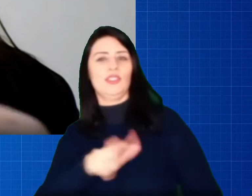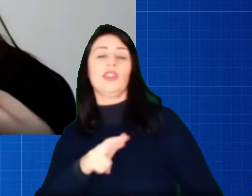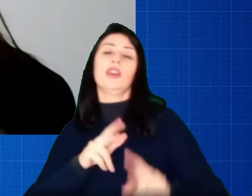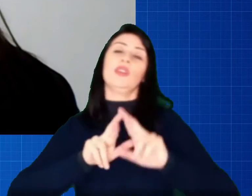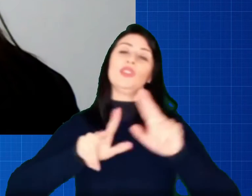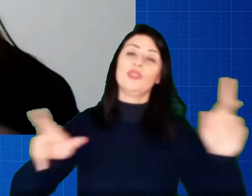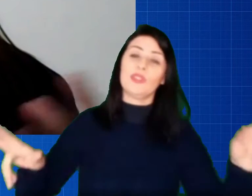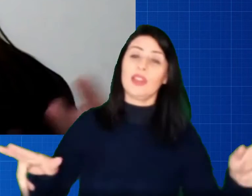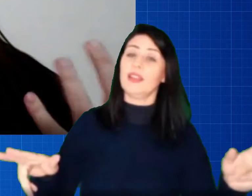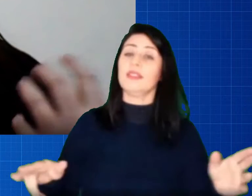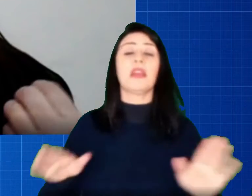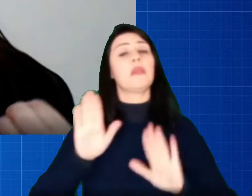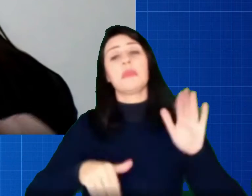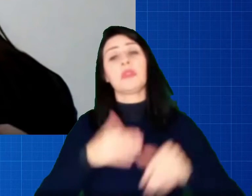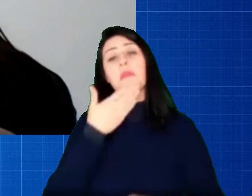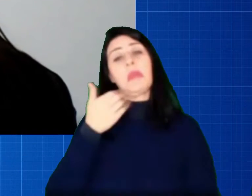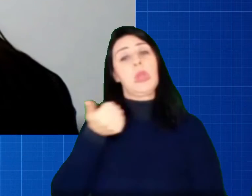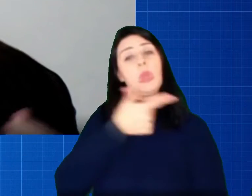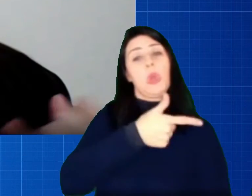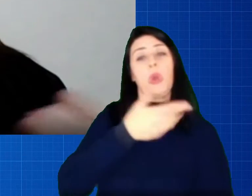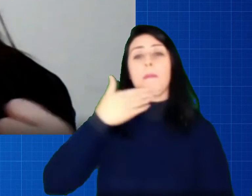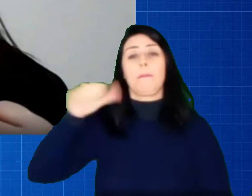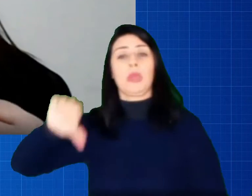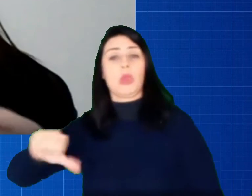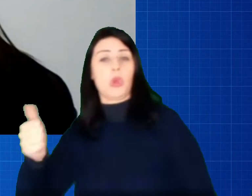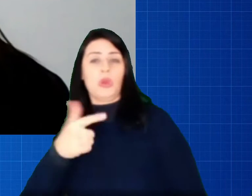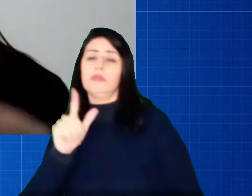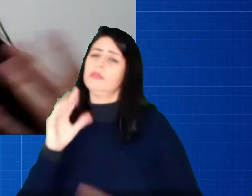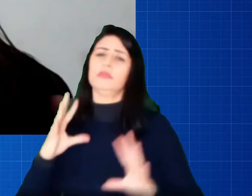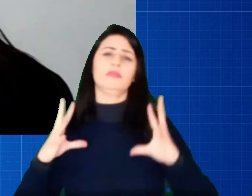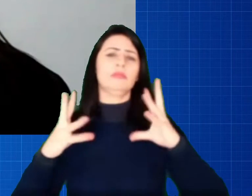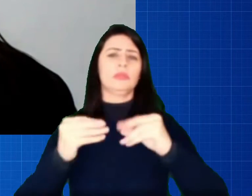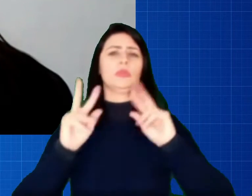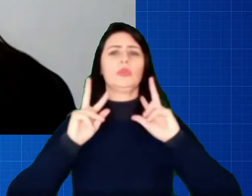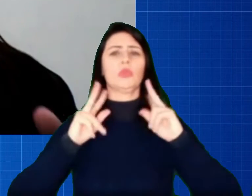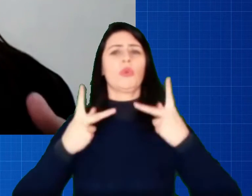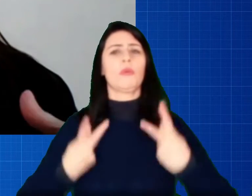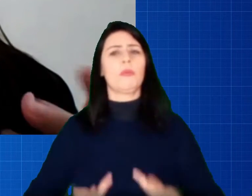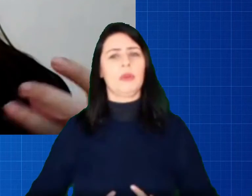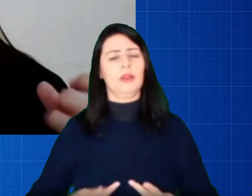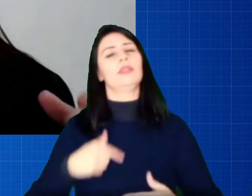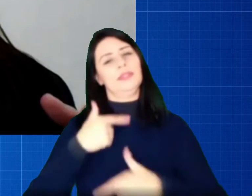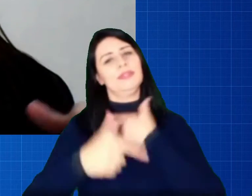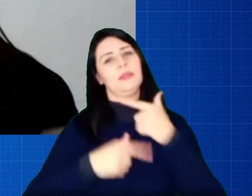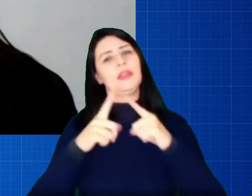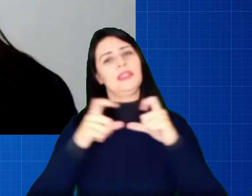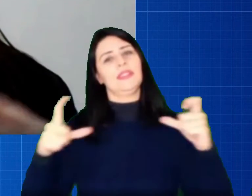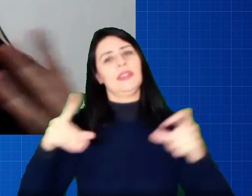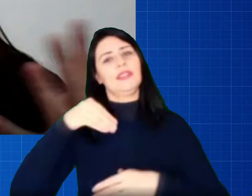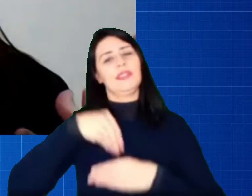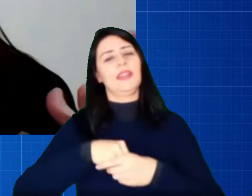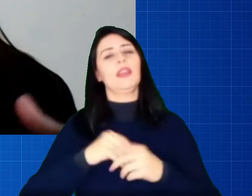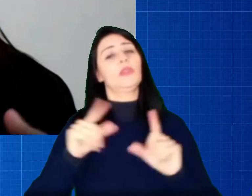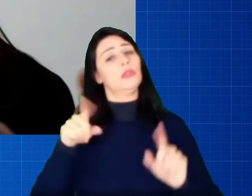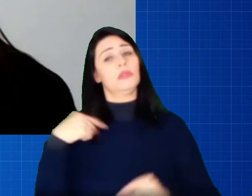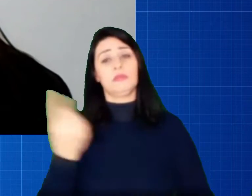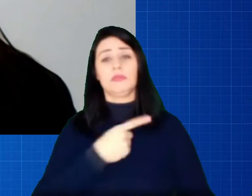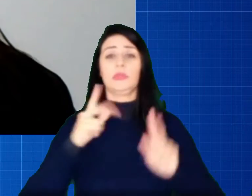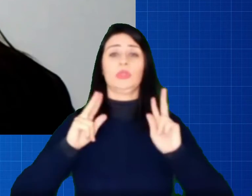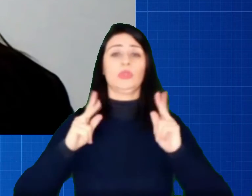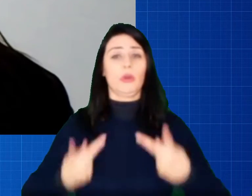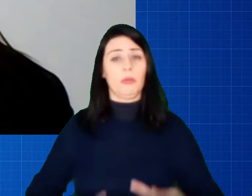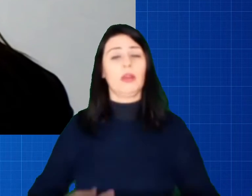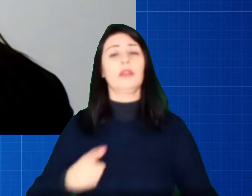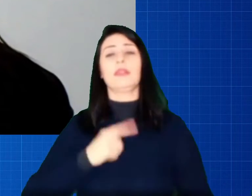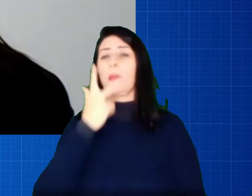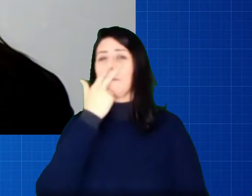opções sexuais diferentes, a roupa da gente é diferente, nossa religião é diferente, e não é por isso que nós somos melhores ou piores, somos seres humanos, né? A gente trabalha com